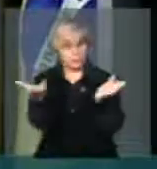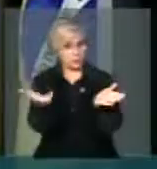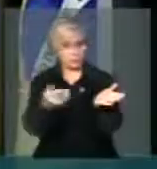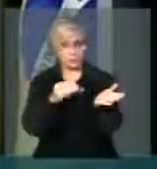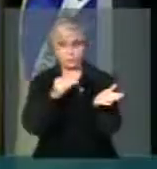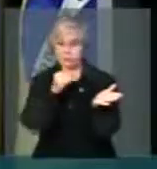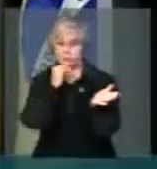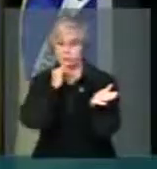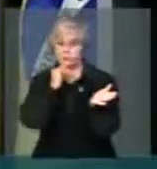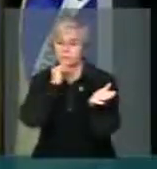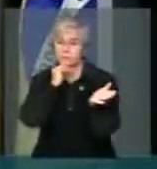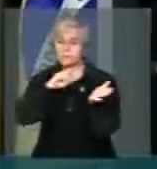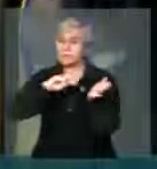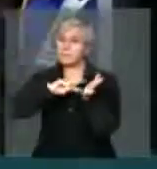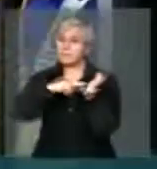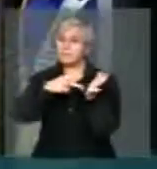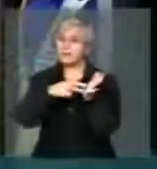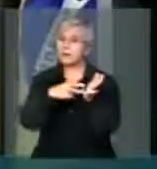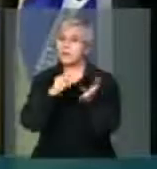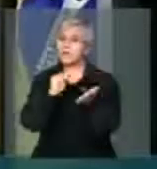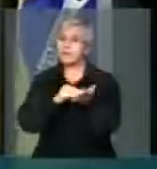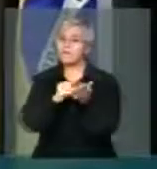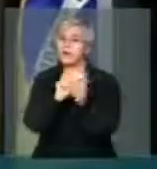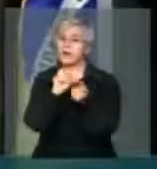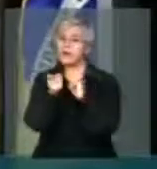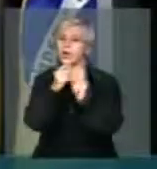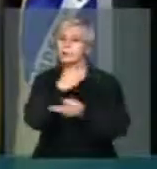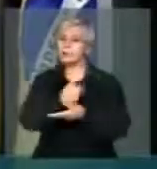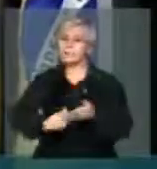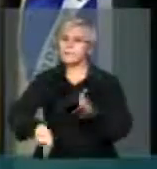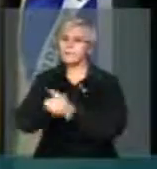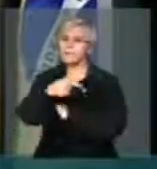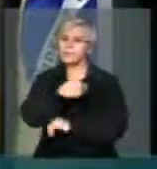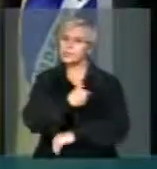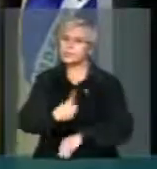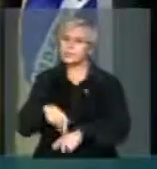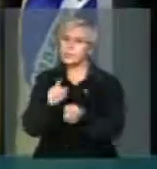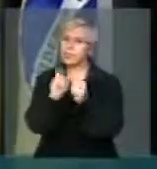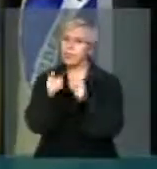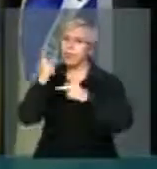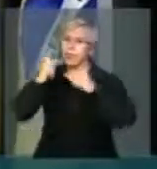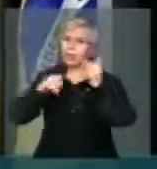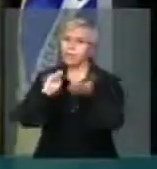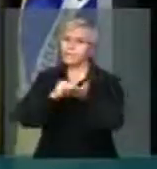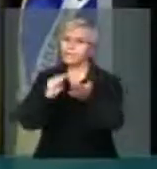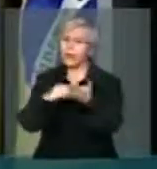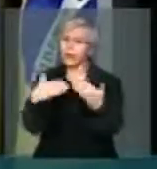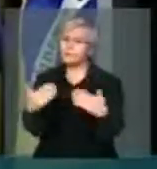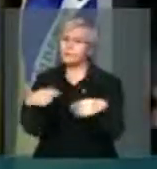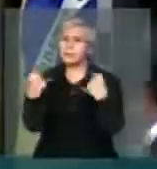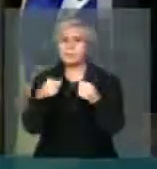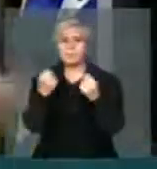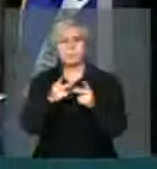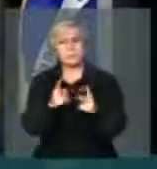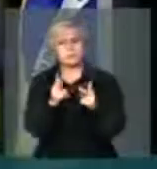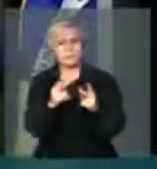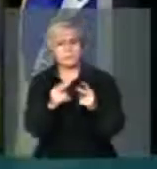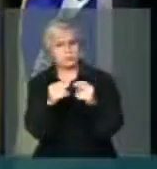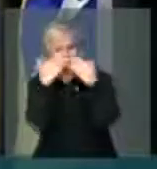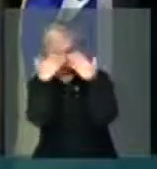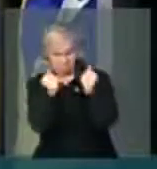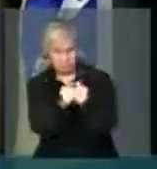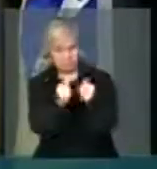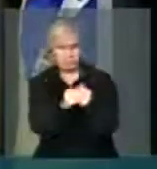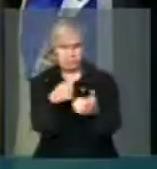a falta de coordenação política do governo, que tem sempre que atender às suas demandas